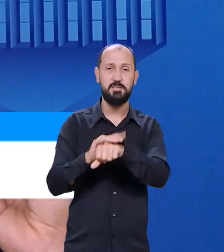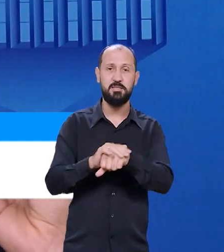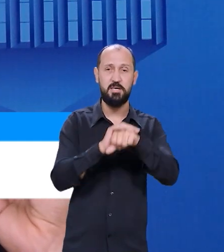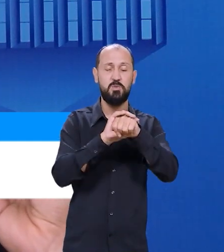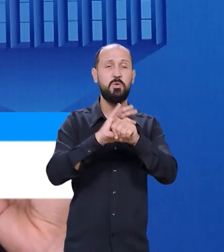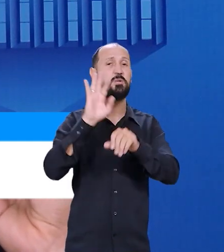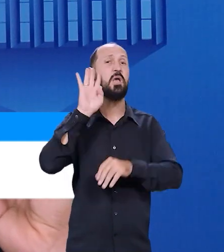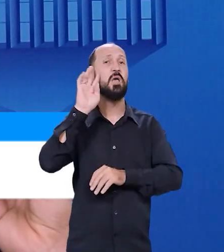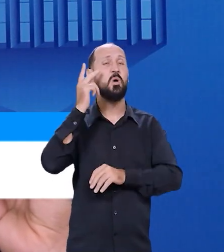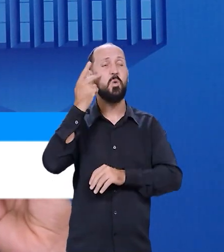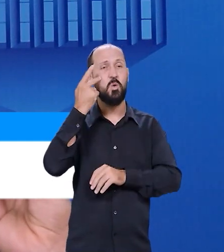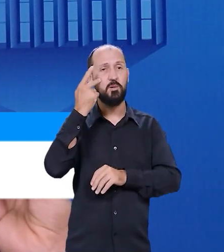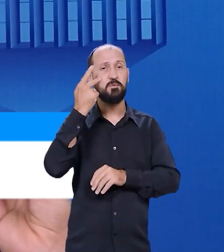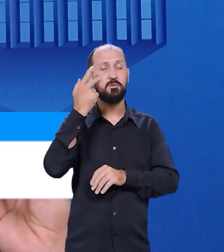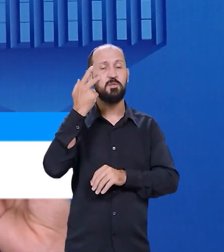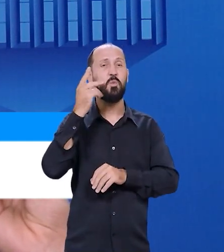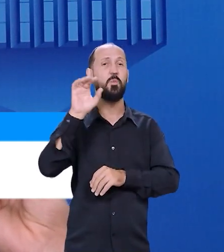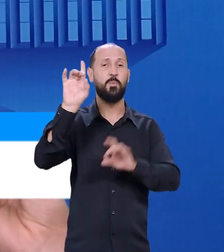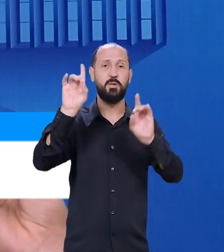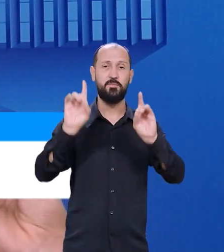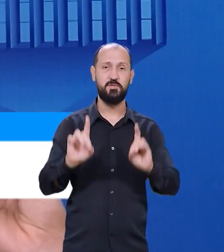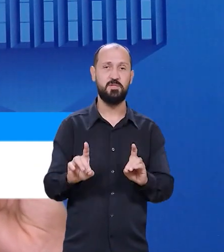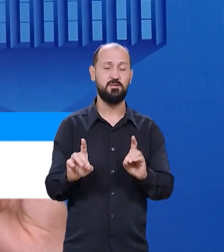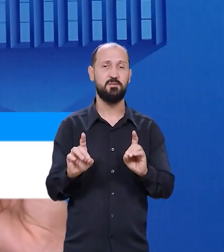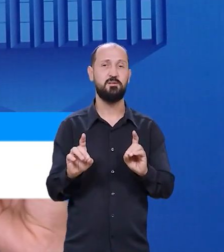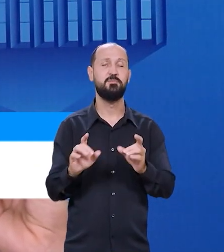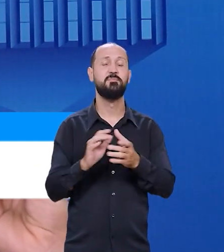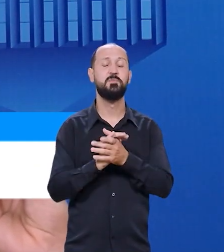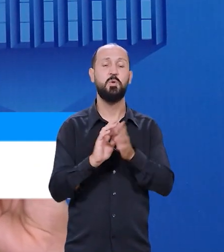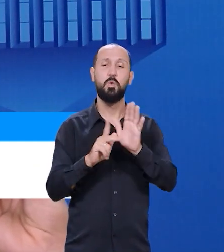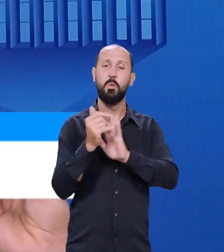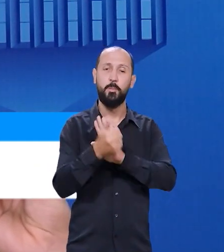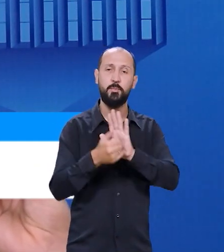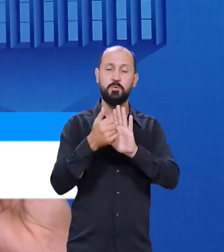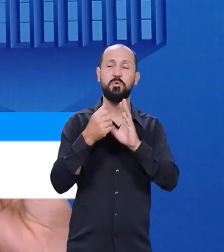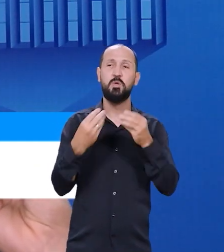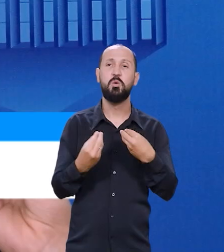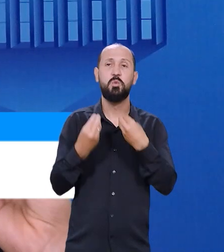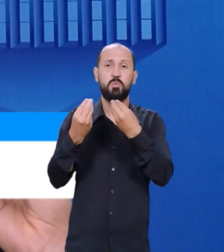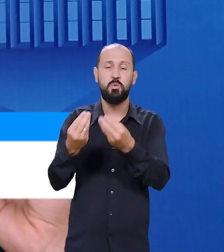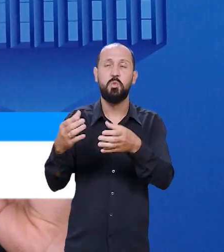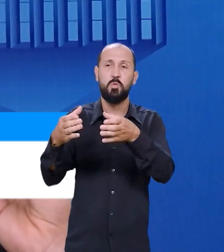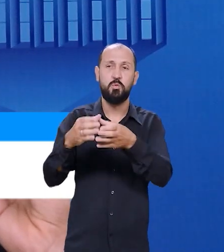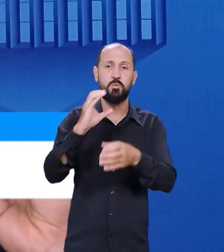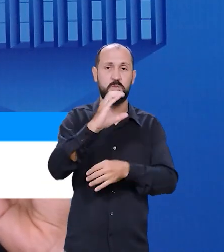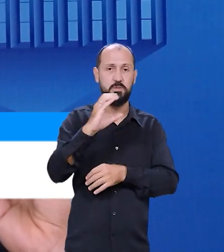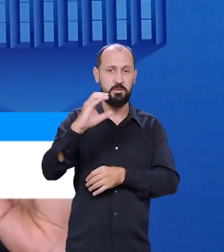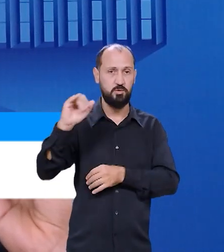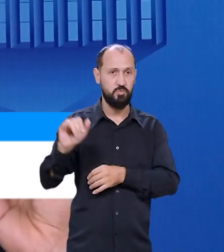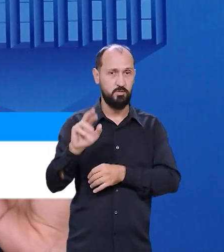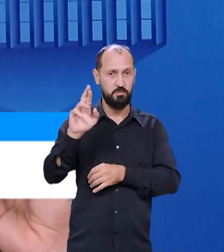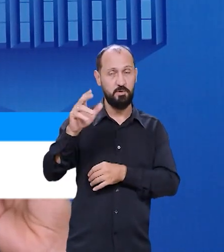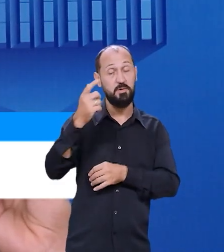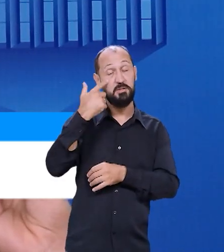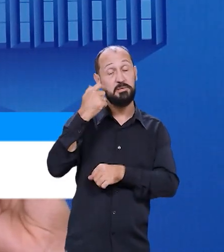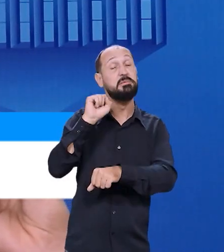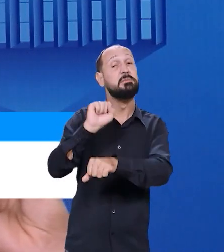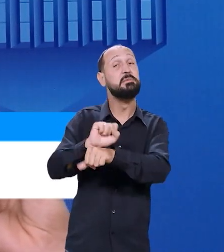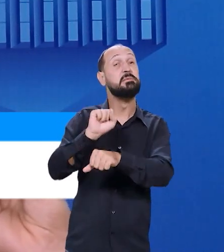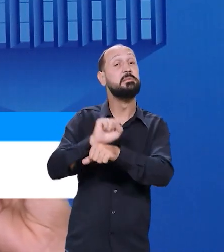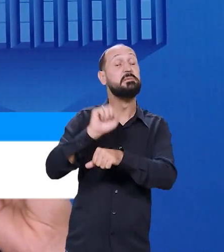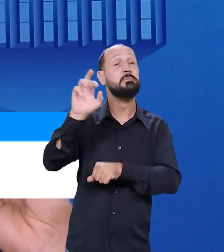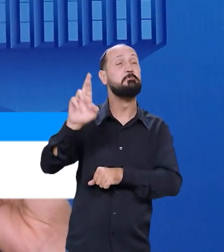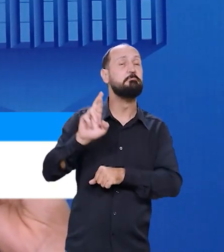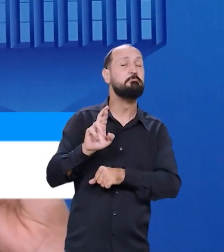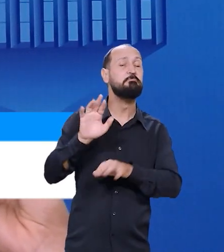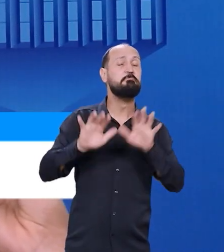tornar a fibromialgia reconhecida como uma deficiência, né? O projeto está na Comissão de Constituição e